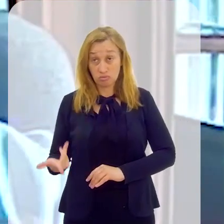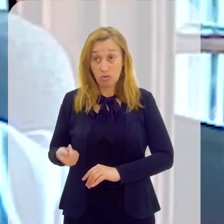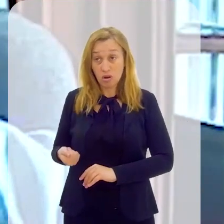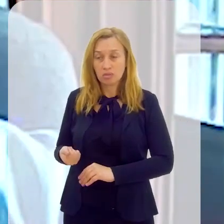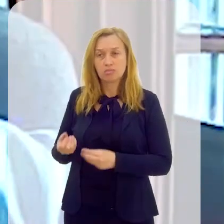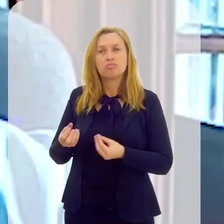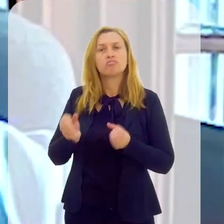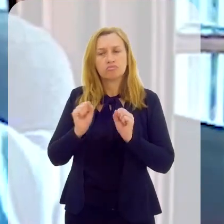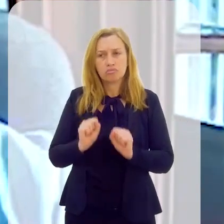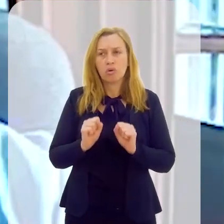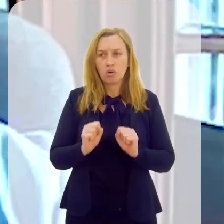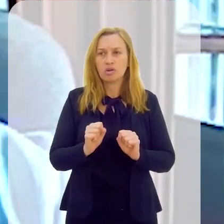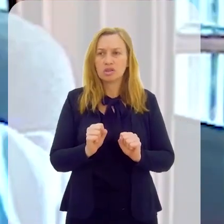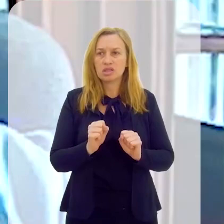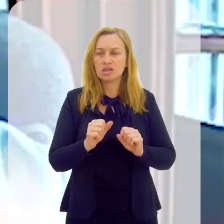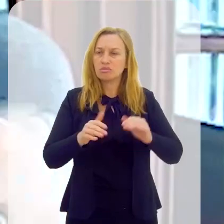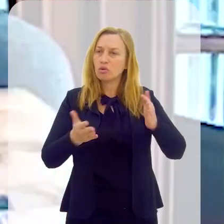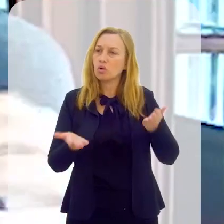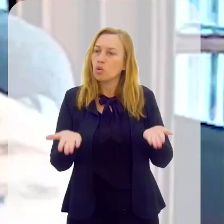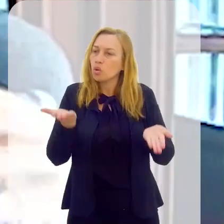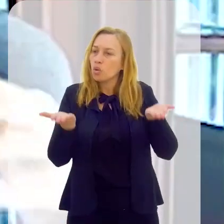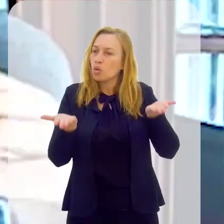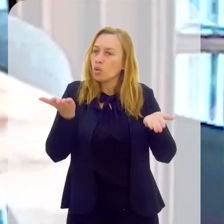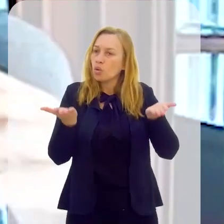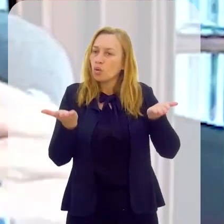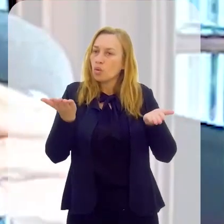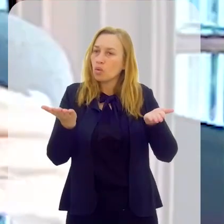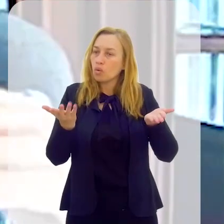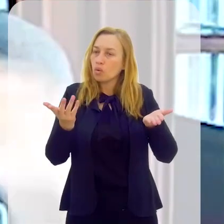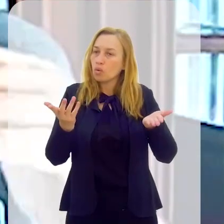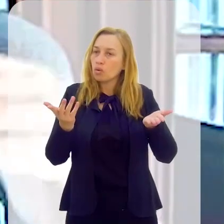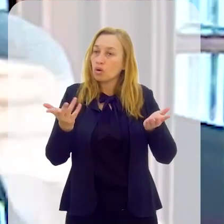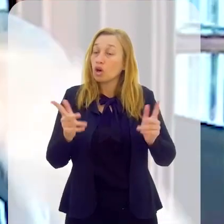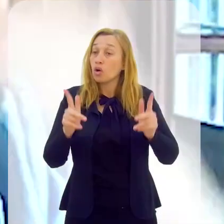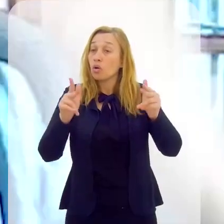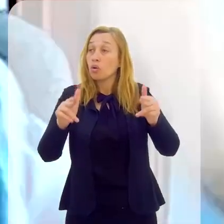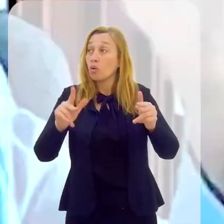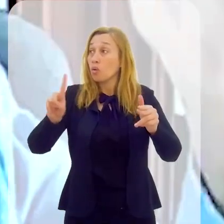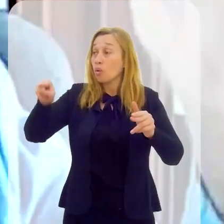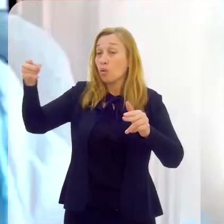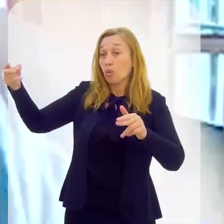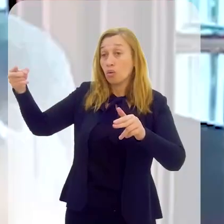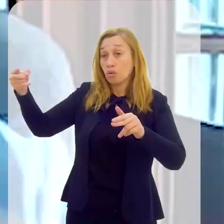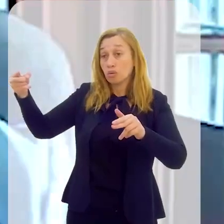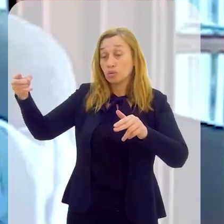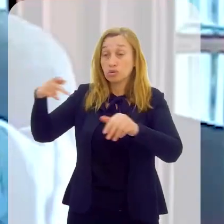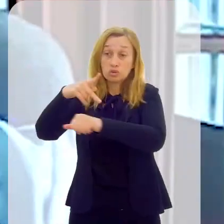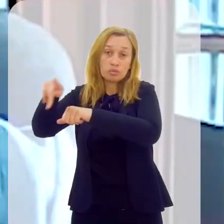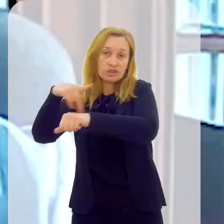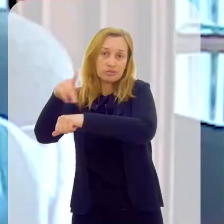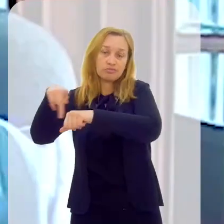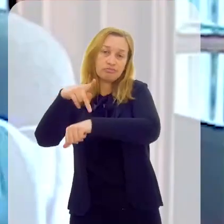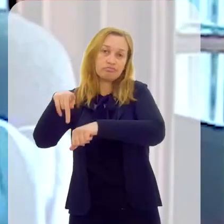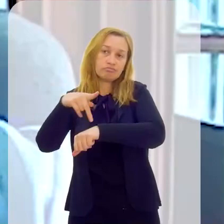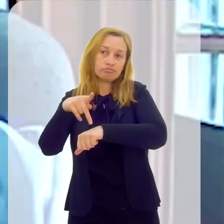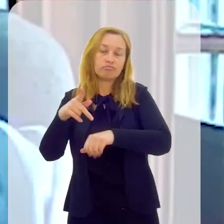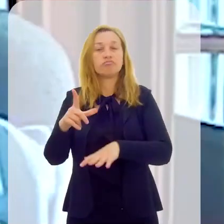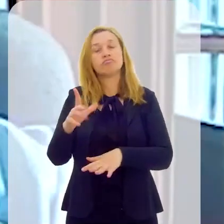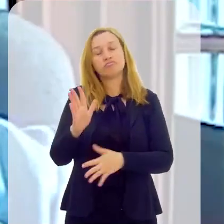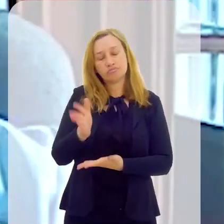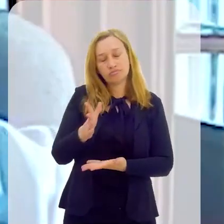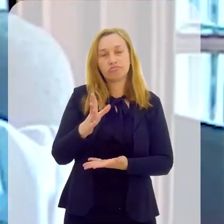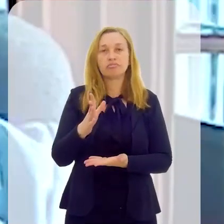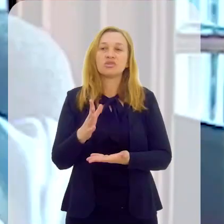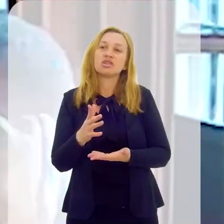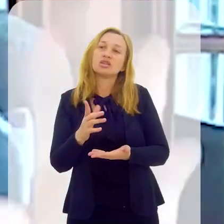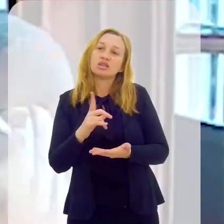seja satisfatória, que possa nos colocar em nível de igualdade para a concorrência internacional, né?